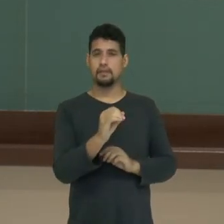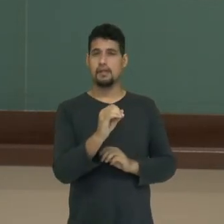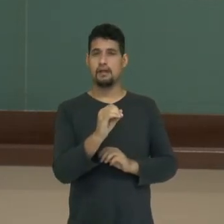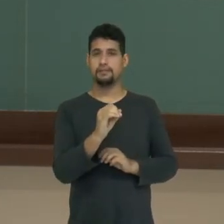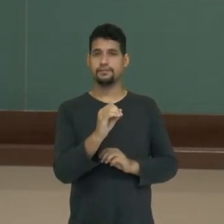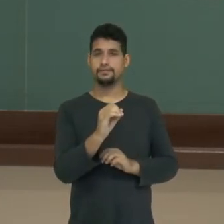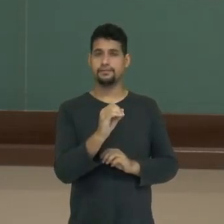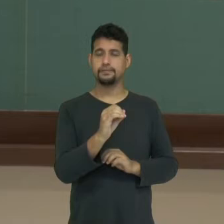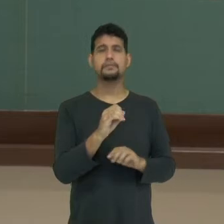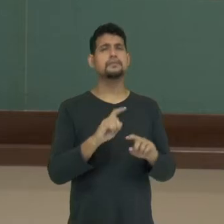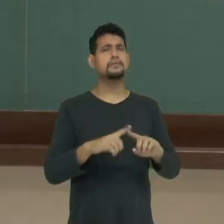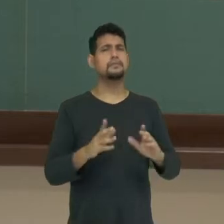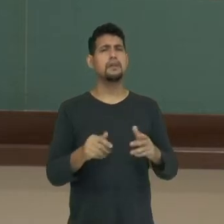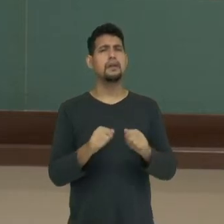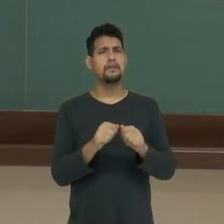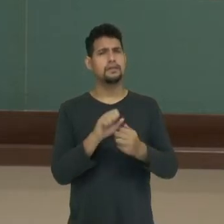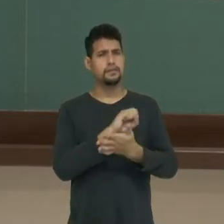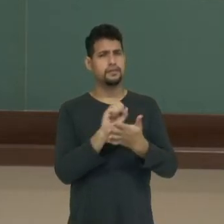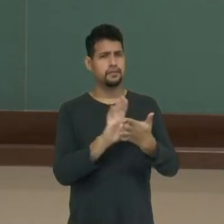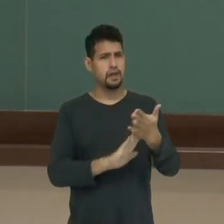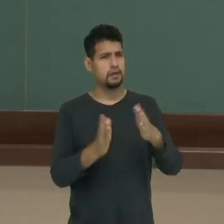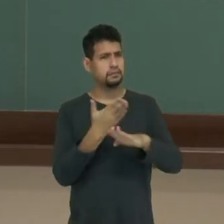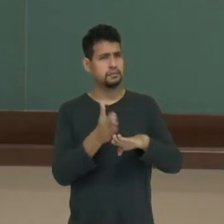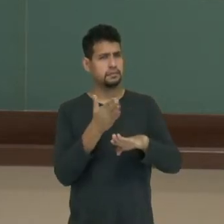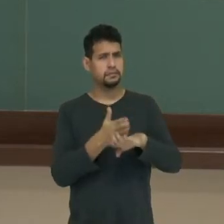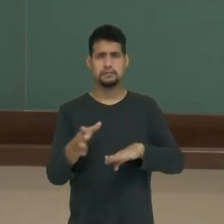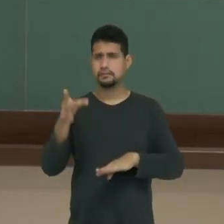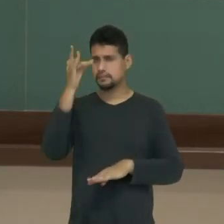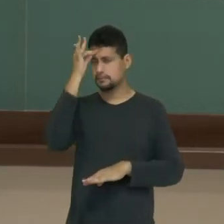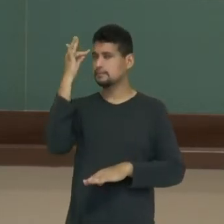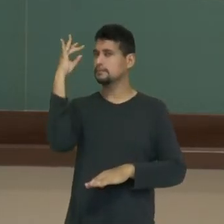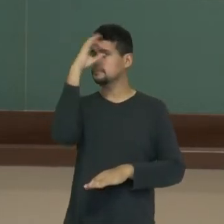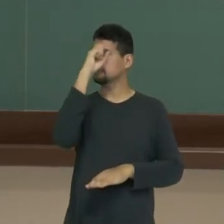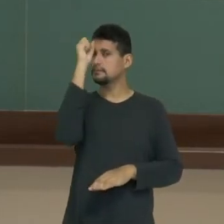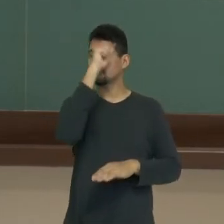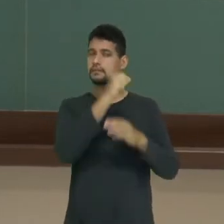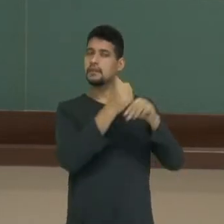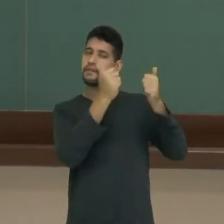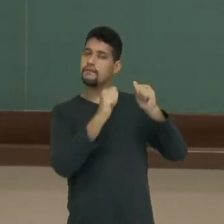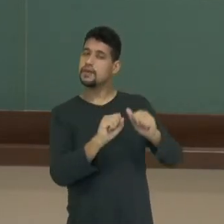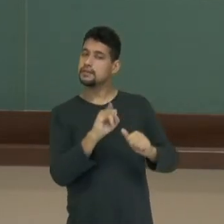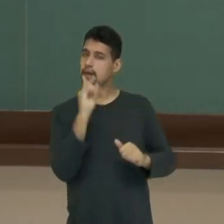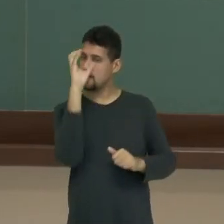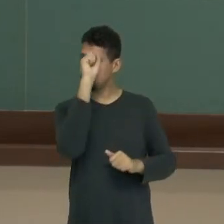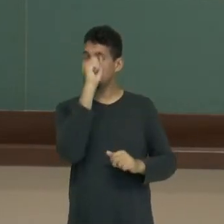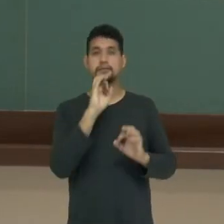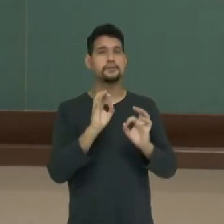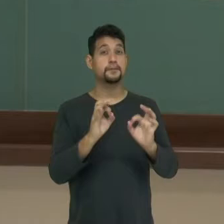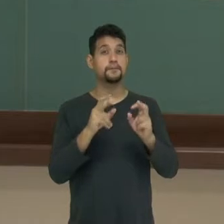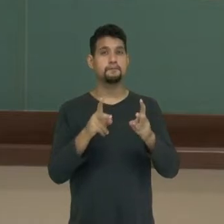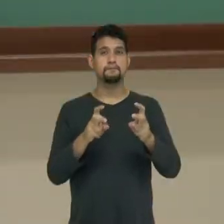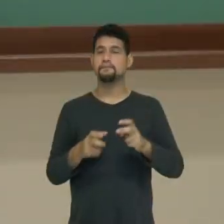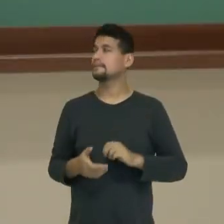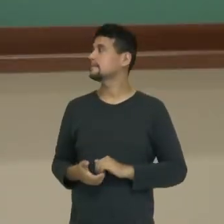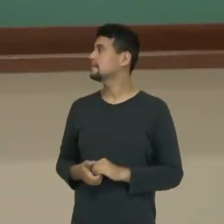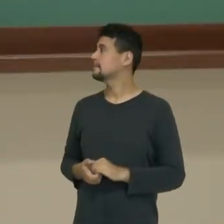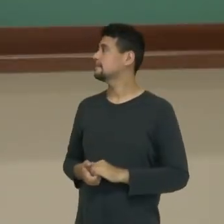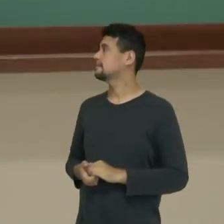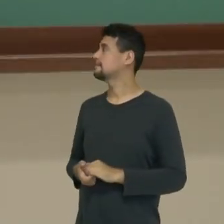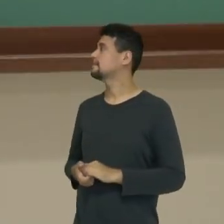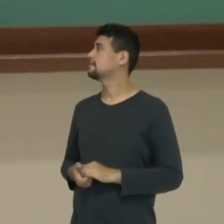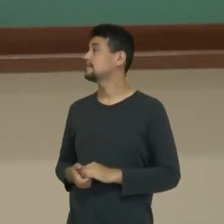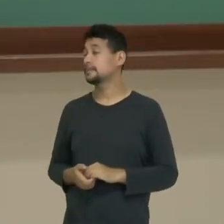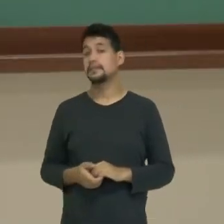algarismos. Vamos fazer então um exercício para que a gente realmente aí verifique o nosso aprendizado. Acompanhe comigo. Em